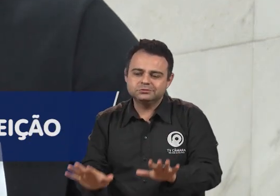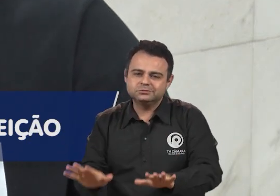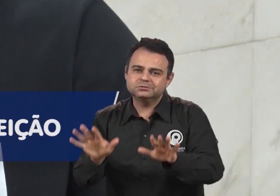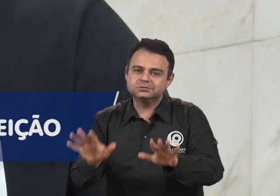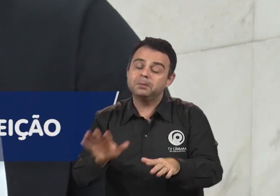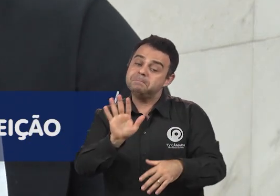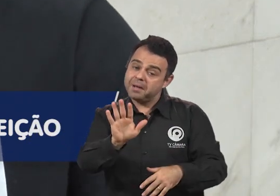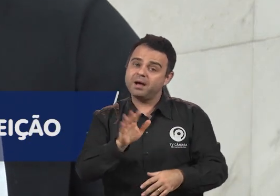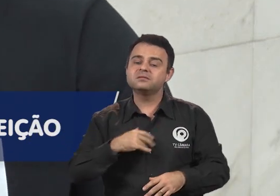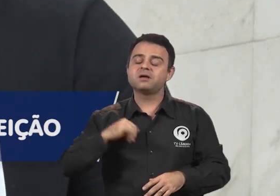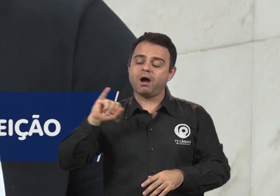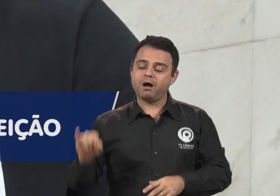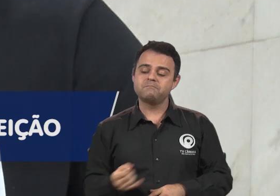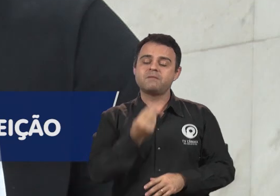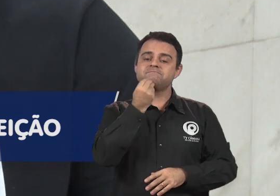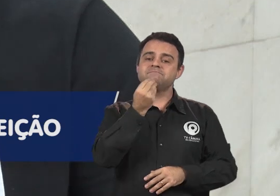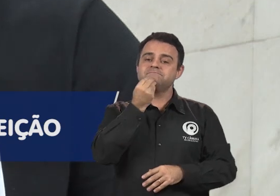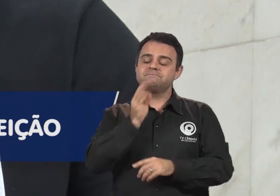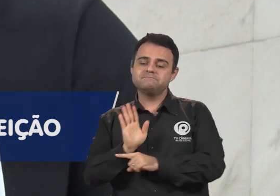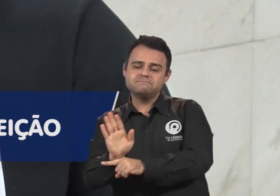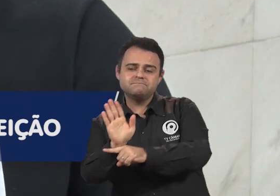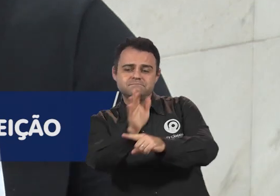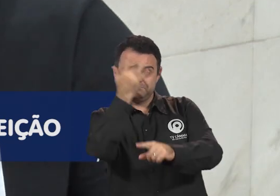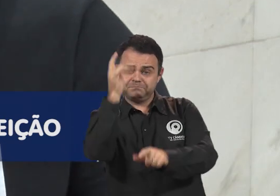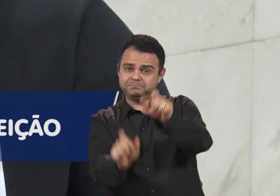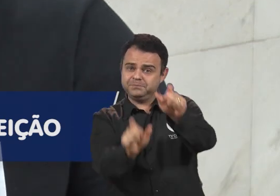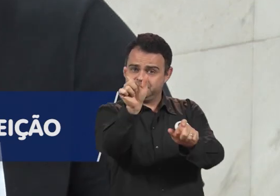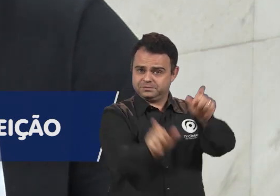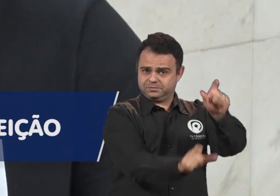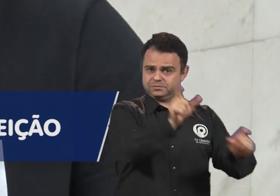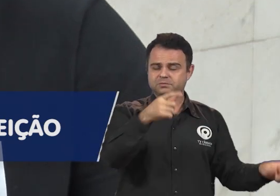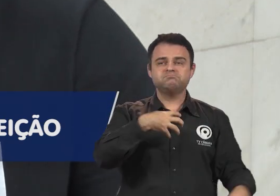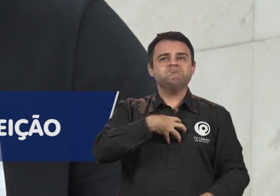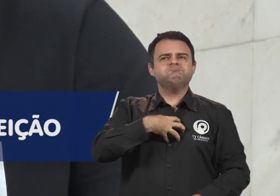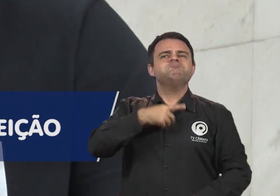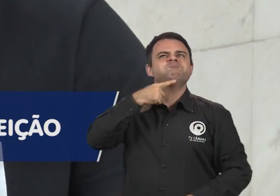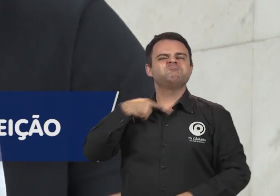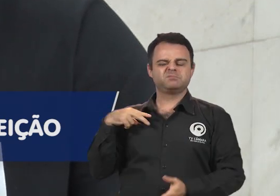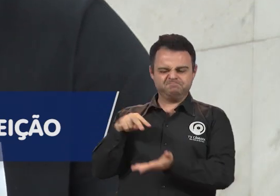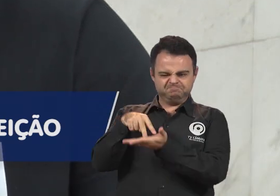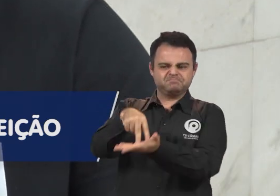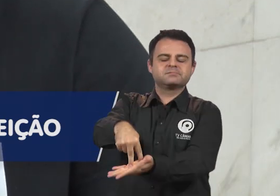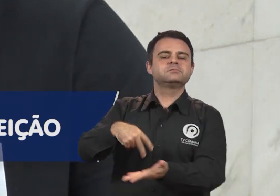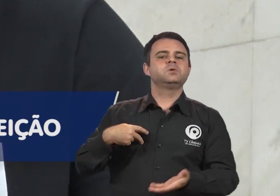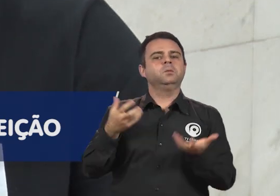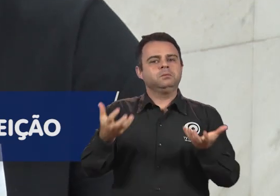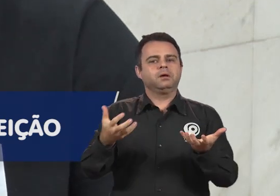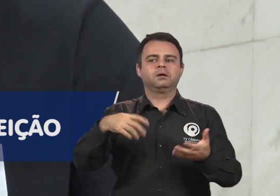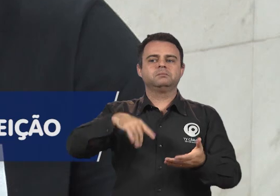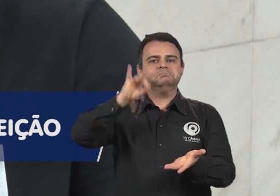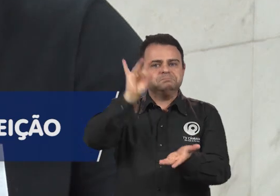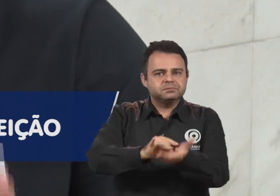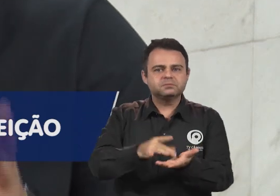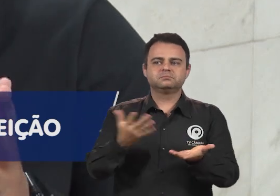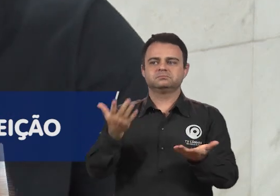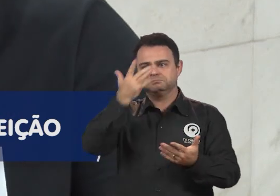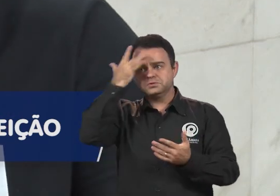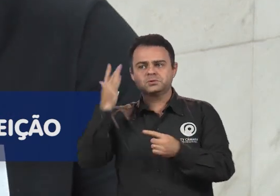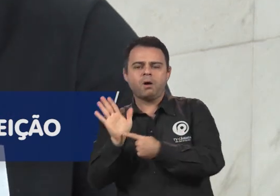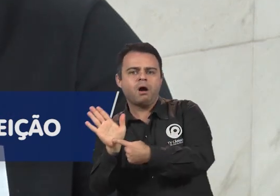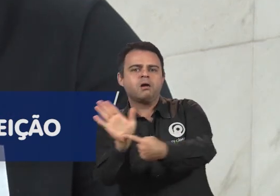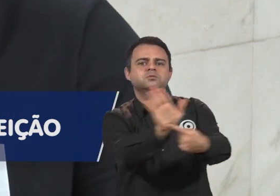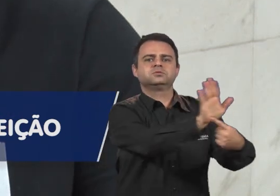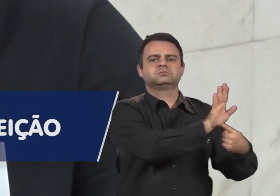das pessoas. E eu entrei nisso justamente por isso, por uma missão, porque eu acredito que é aqui que a gente, de fato, consegue impactar não só a